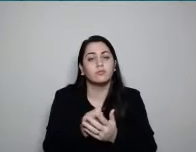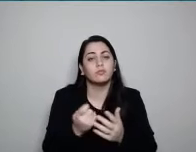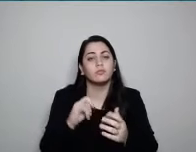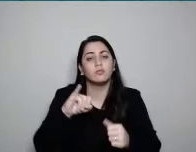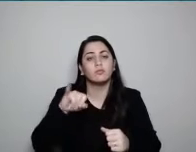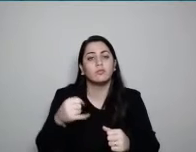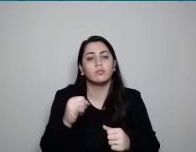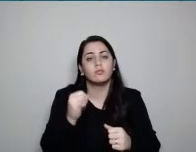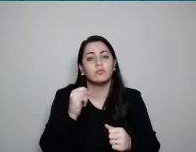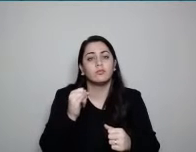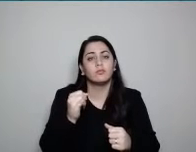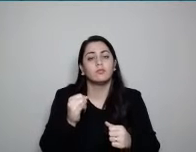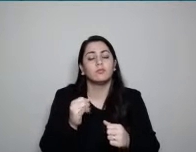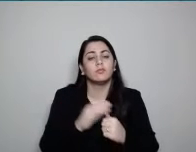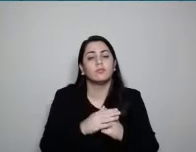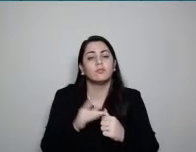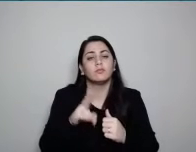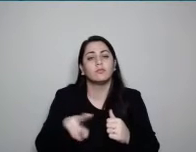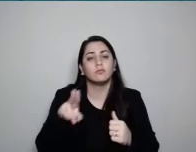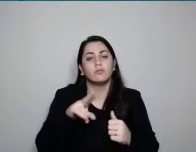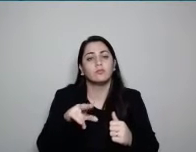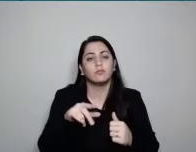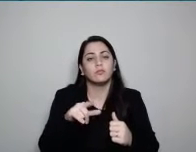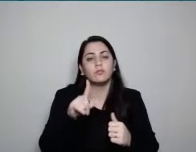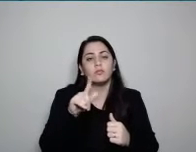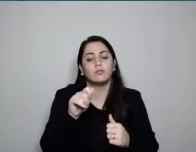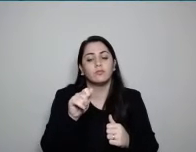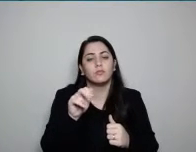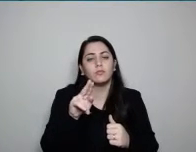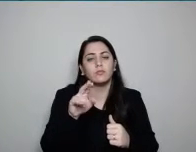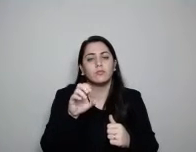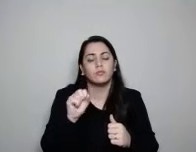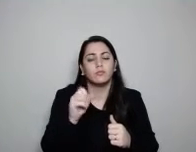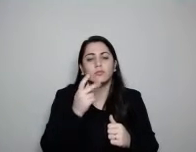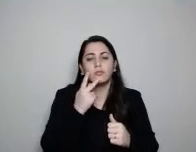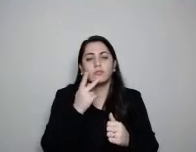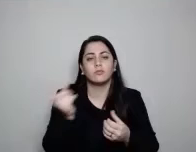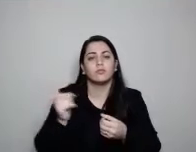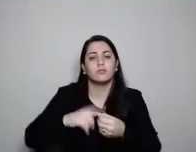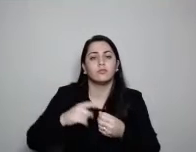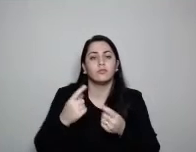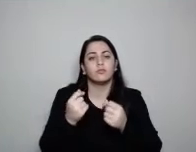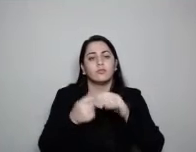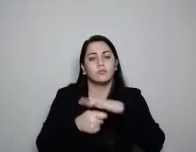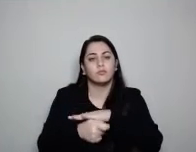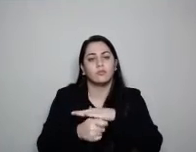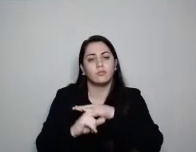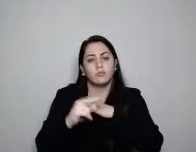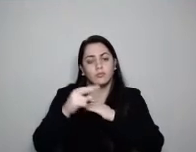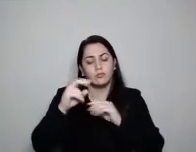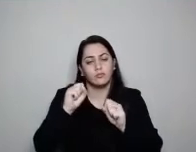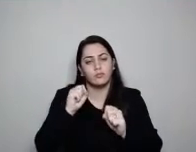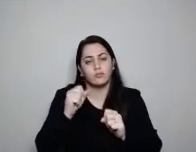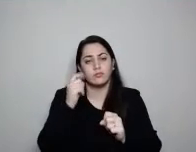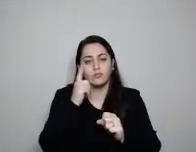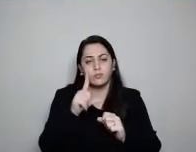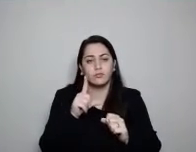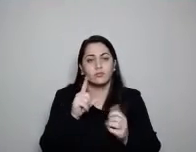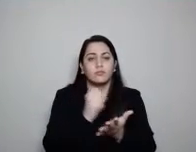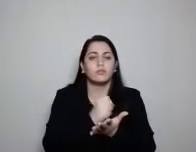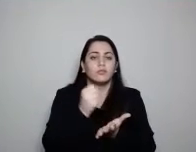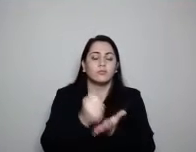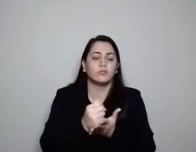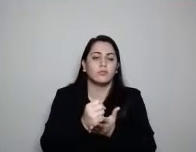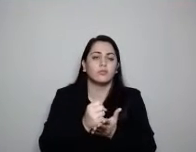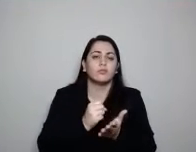método Gauss. Só que esse método, ele considera o retorno de investimento que um valor pode proporcionar. E os contratos de empréstimos são compostos